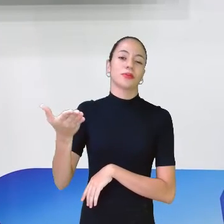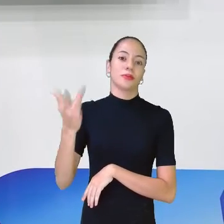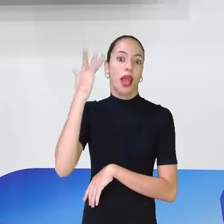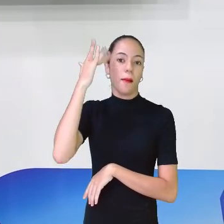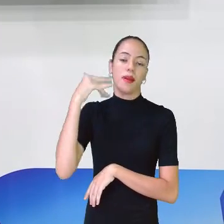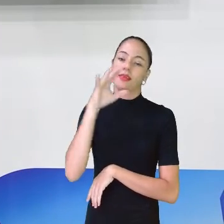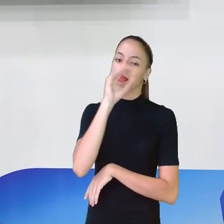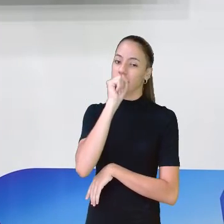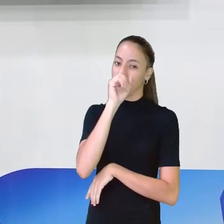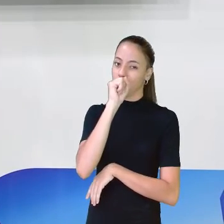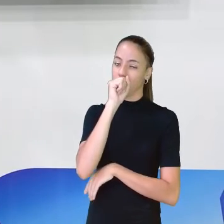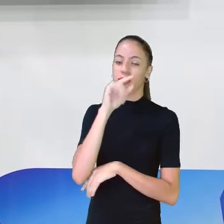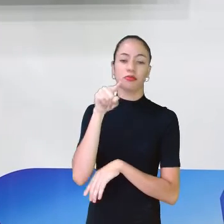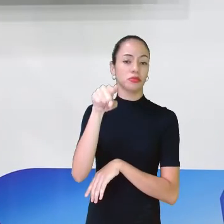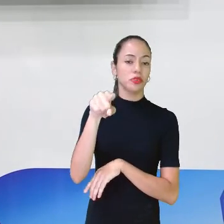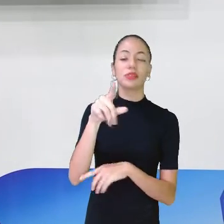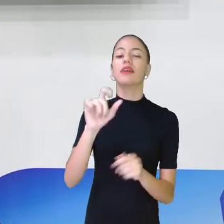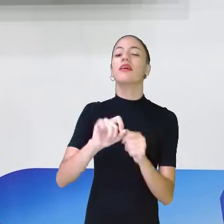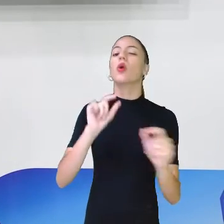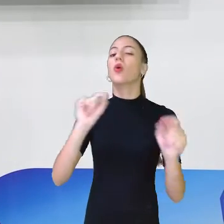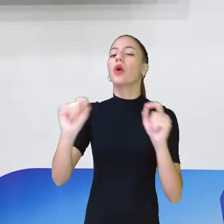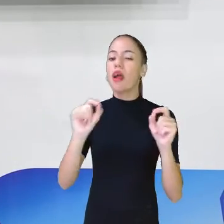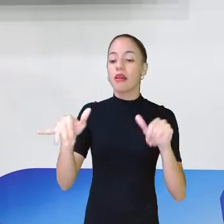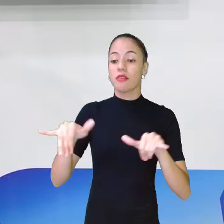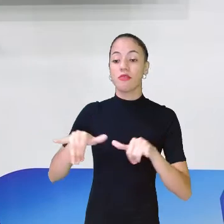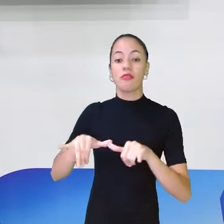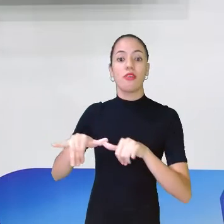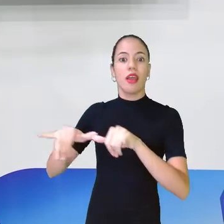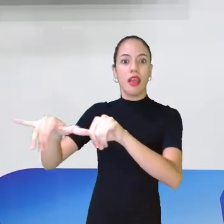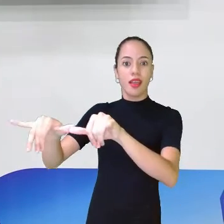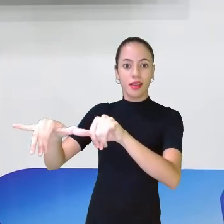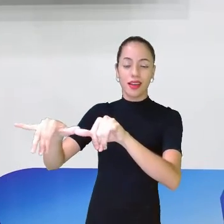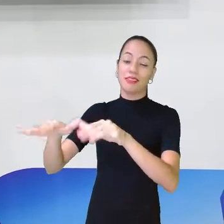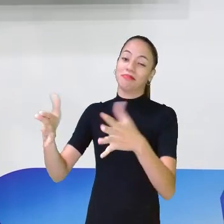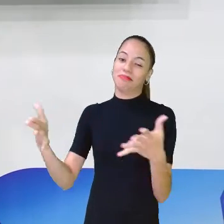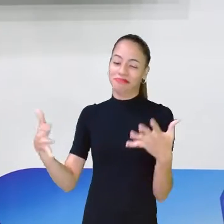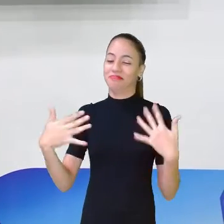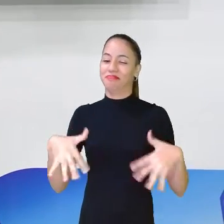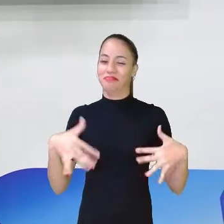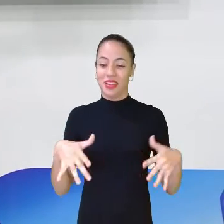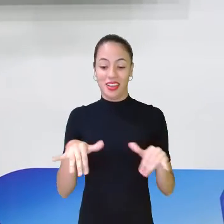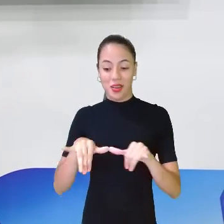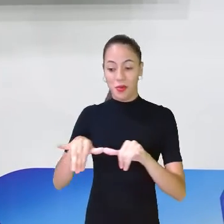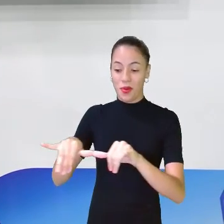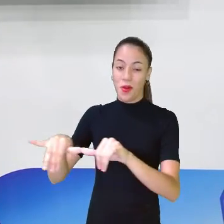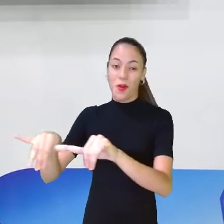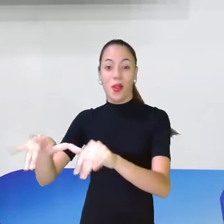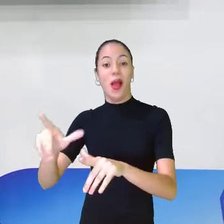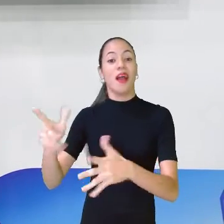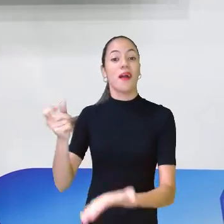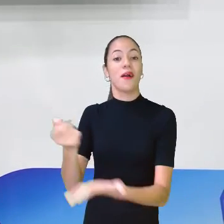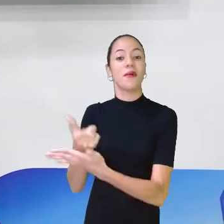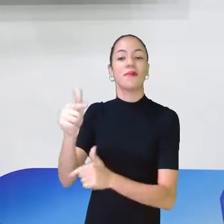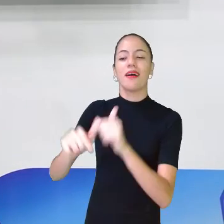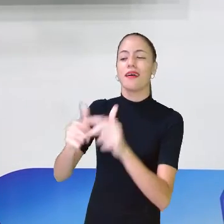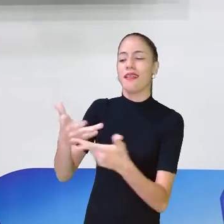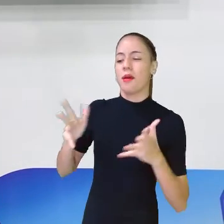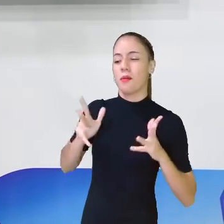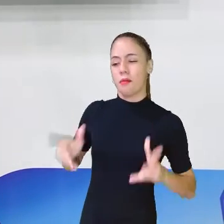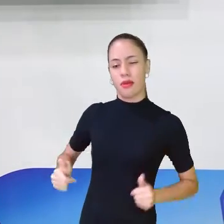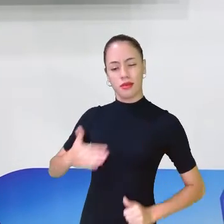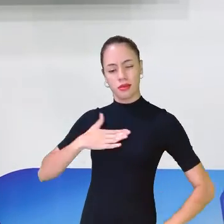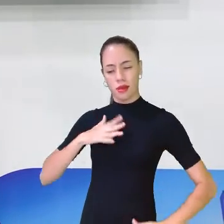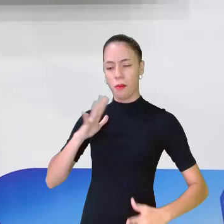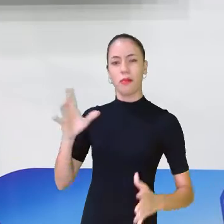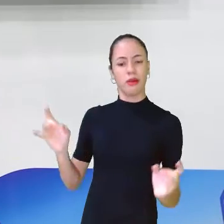é sábado, né? Vai fazer a feira, supermercado, né? Aí no supermercado comprar alvejante, que o teu acabou, mais